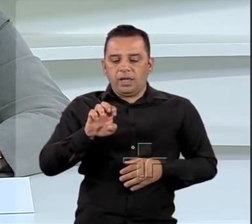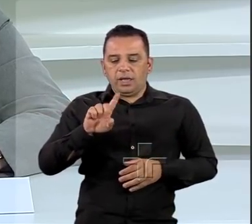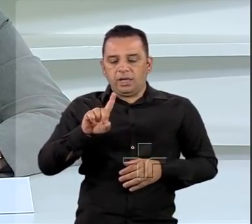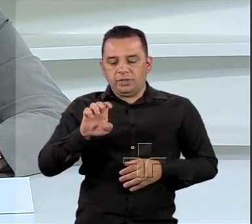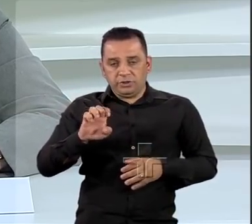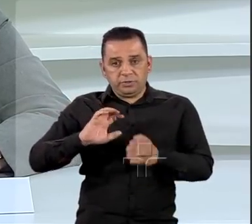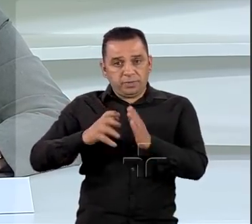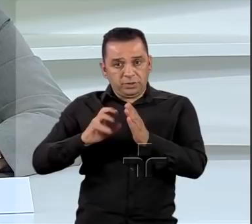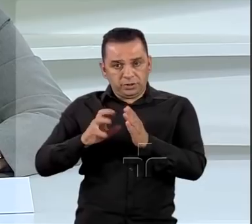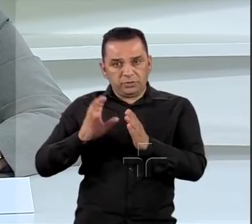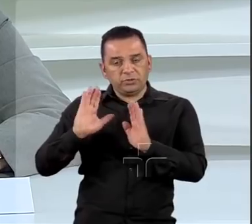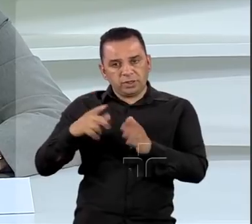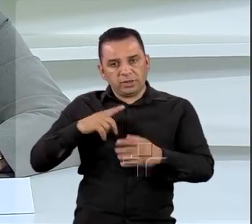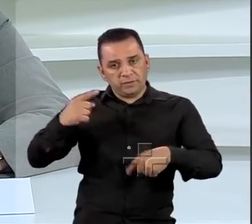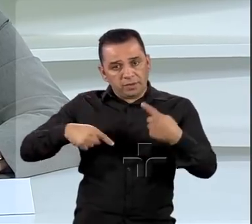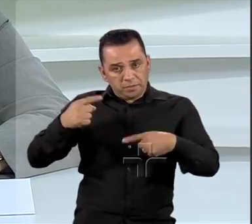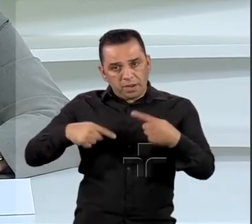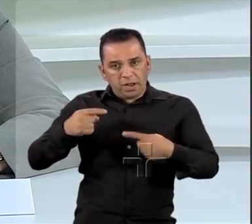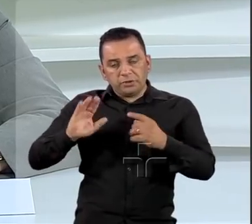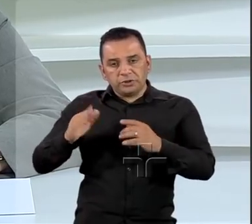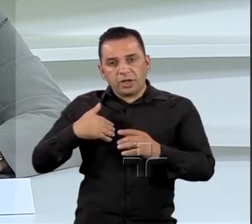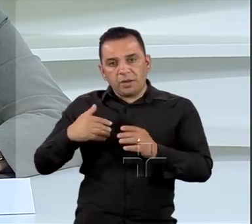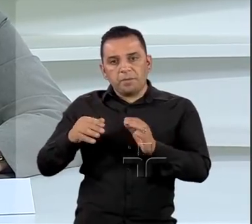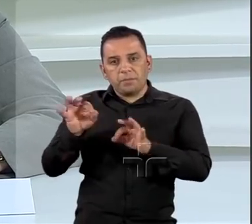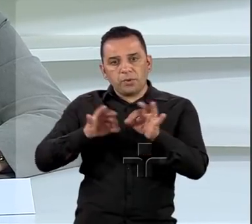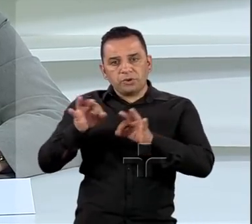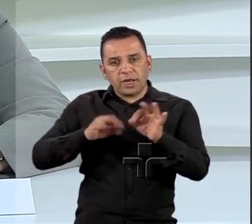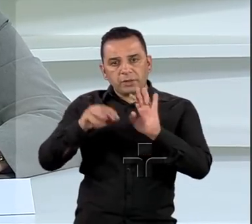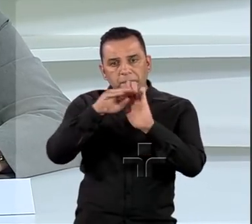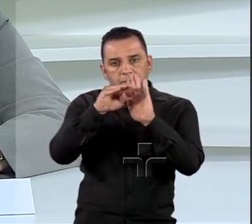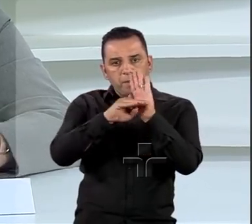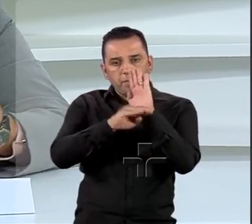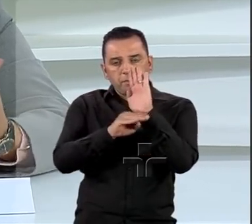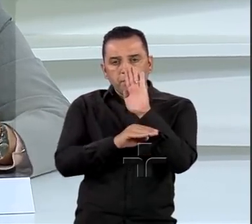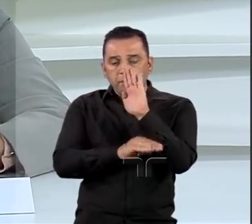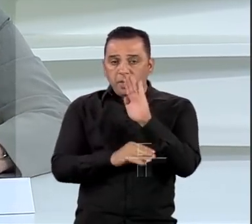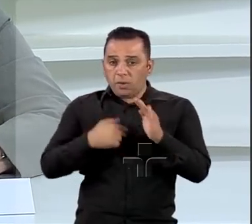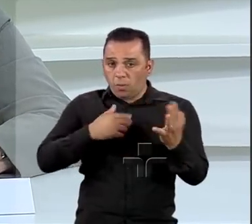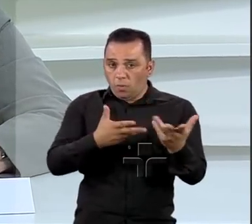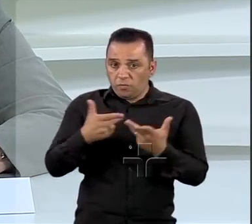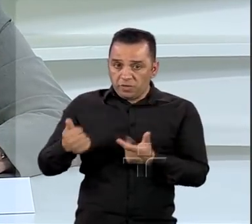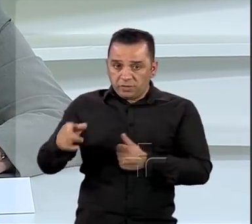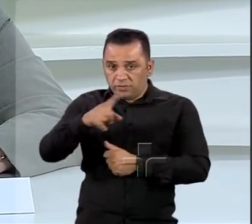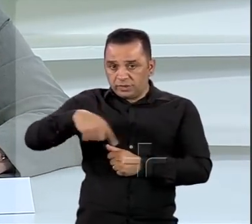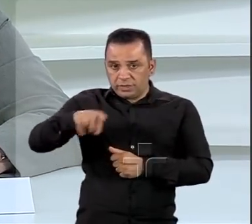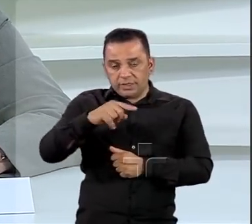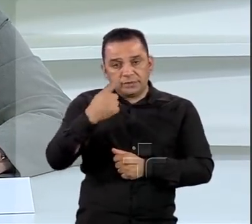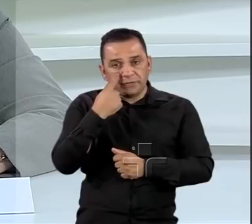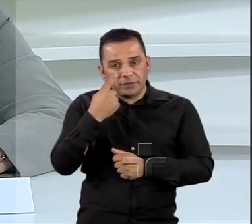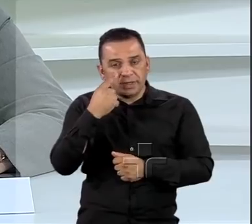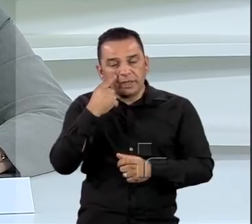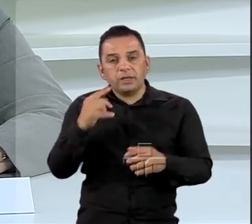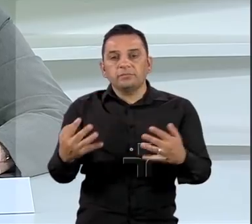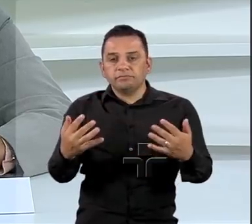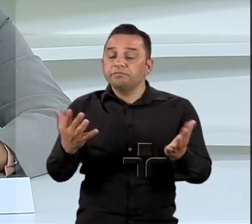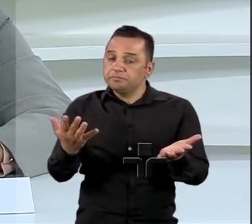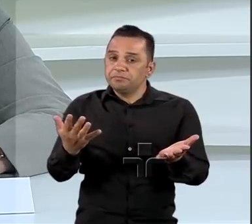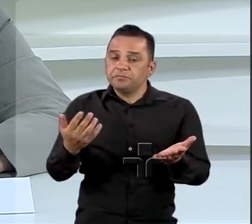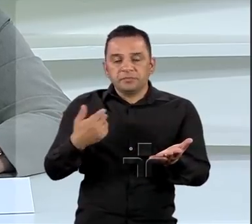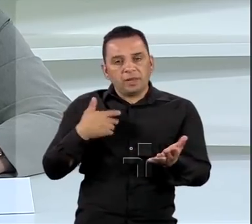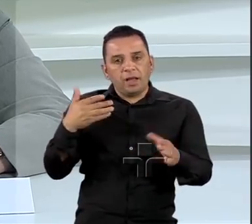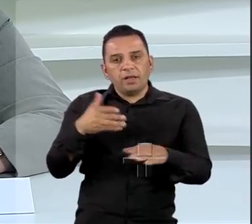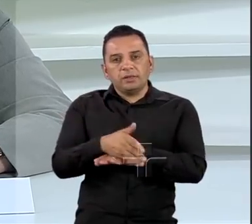100 pessoas que participaram da construção do programa. Então, eu convido a todos vocês, a quem nos assiste também, a